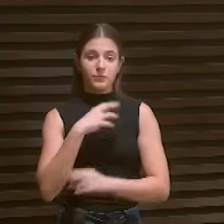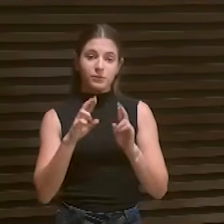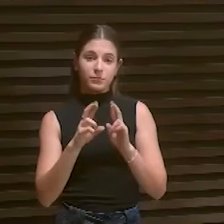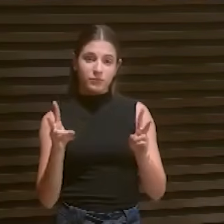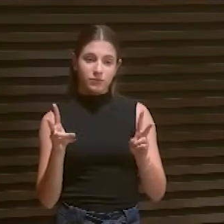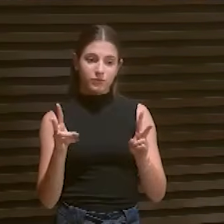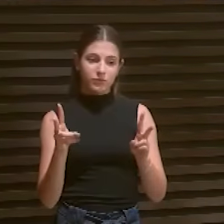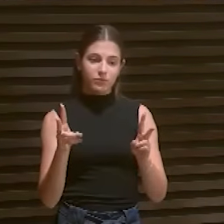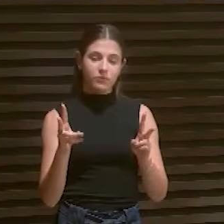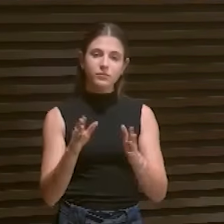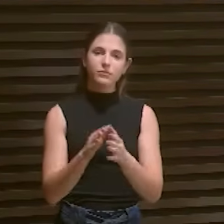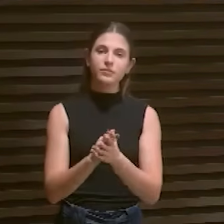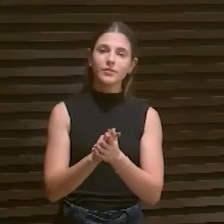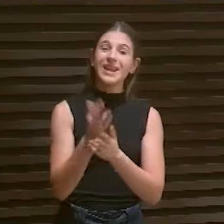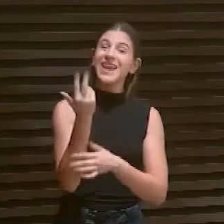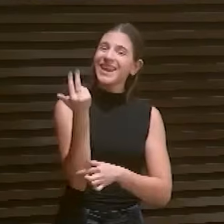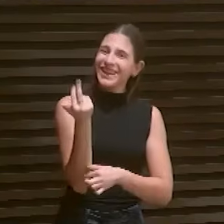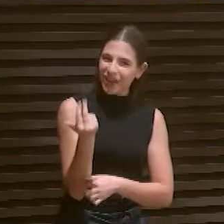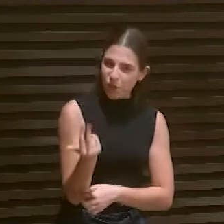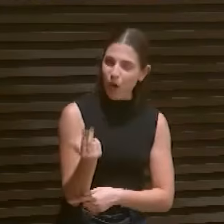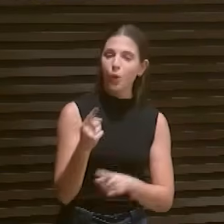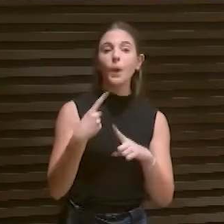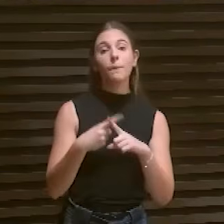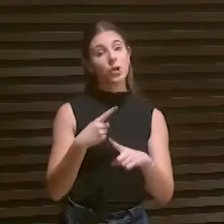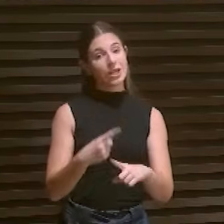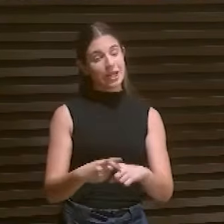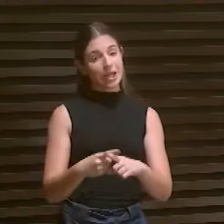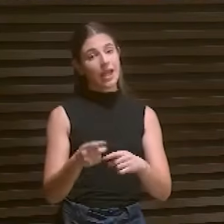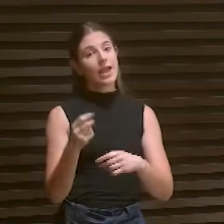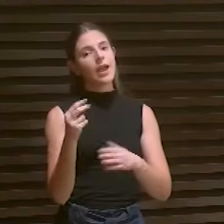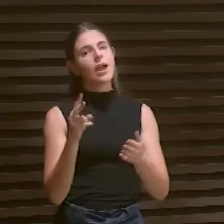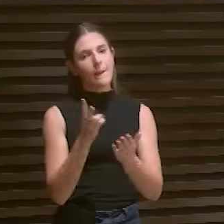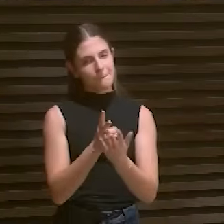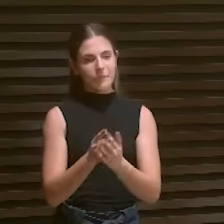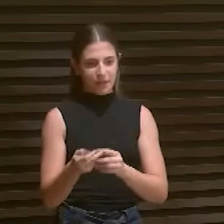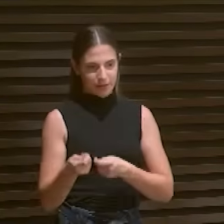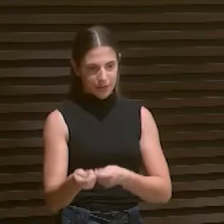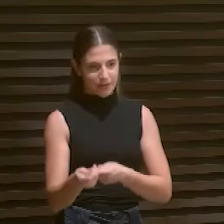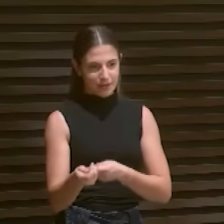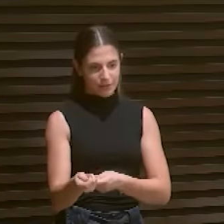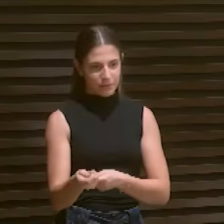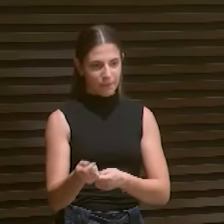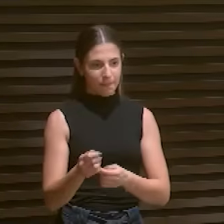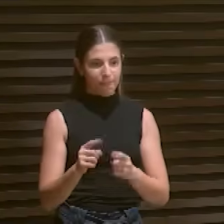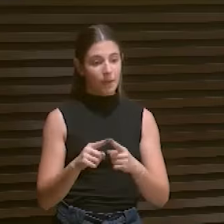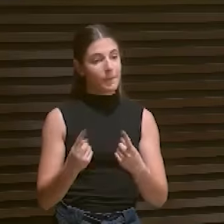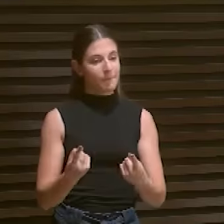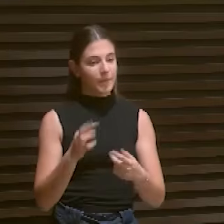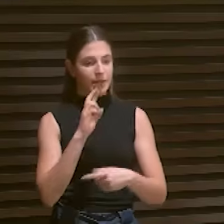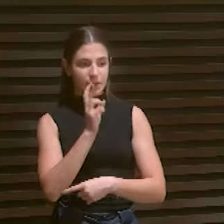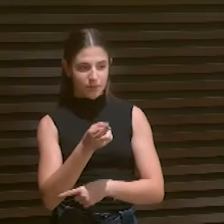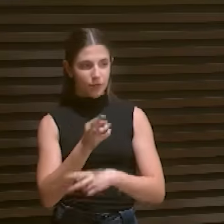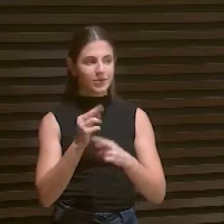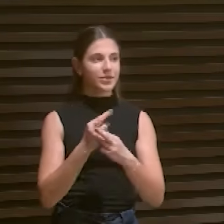diferente. Idêntica, porque a tentação foi igual, mas o resultado